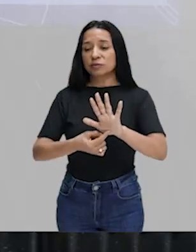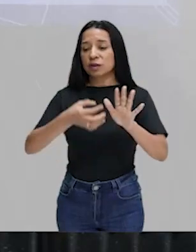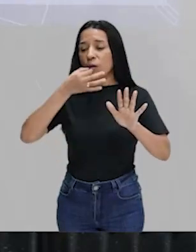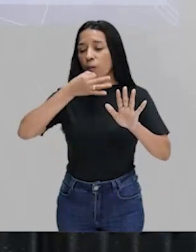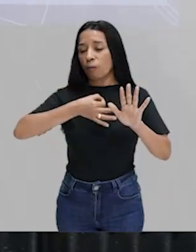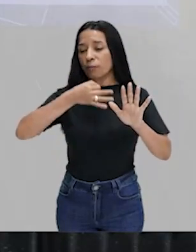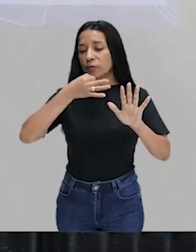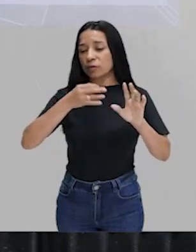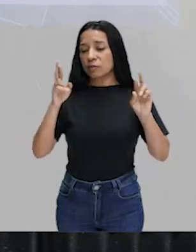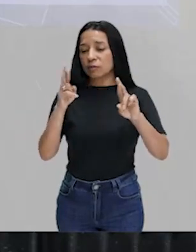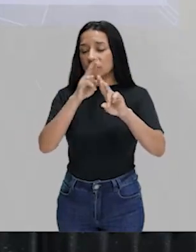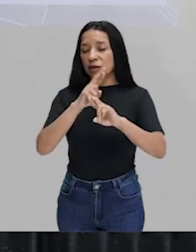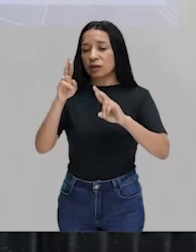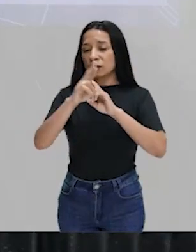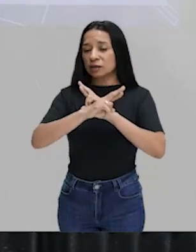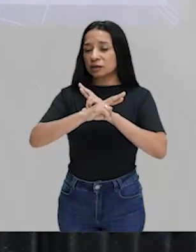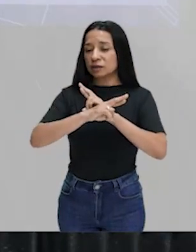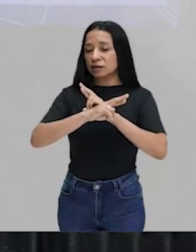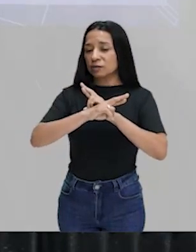vista que tem em relação a